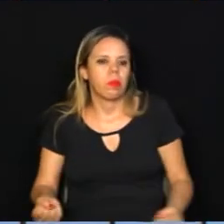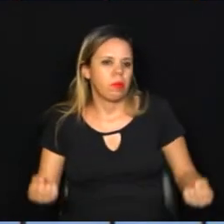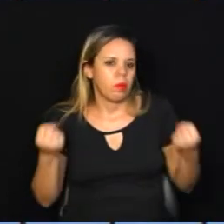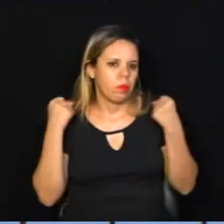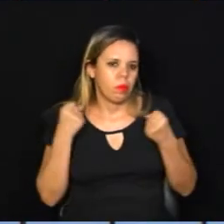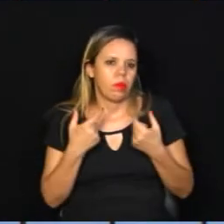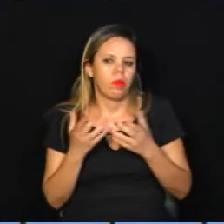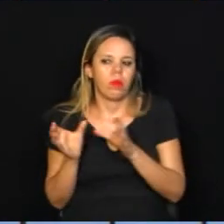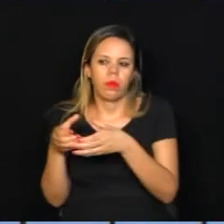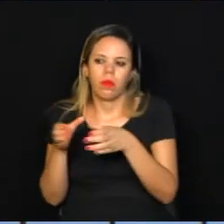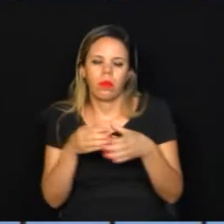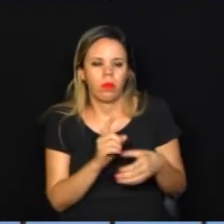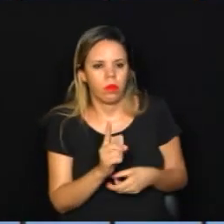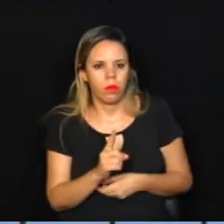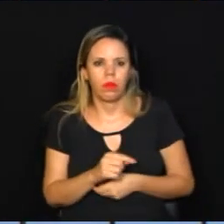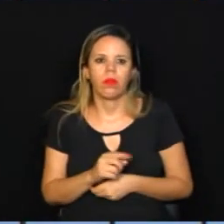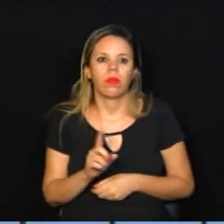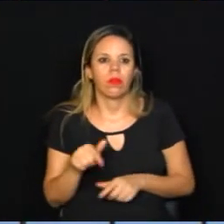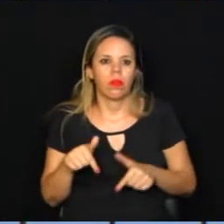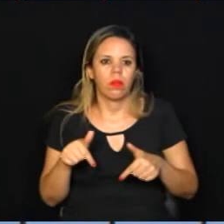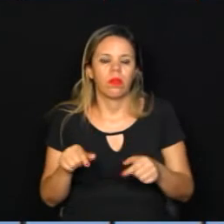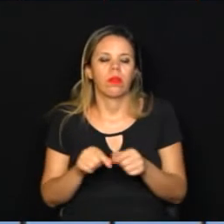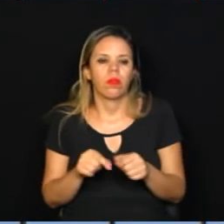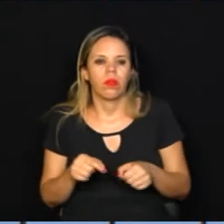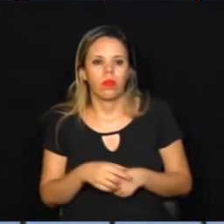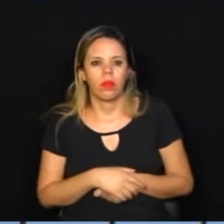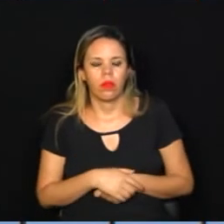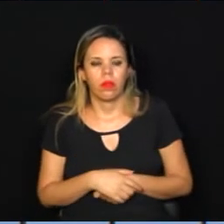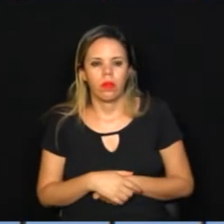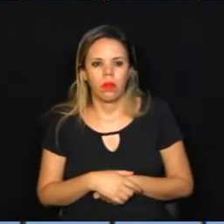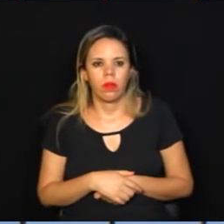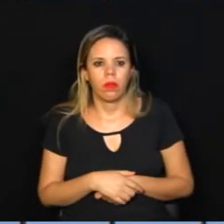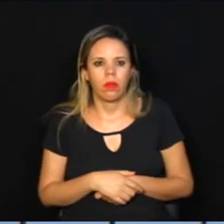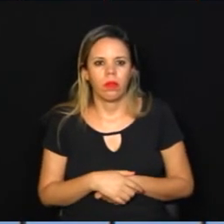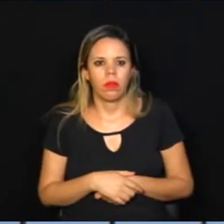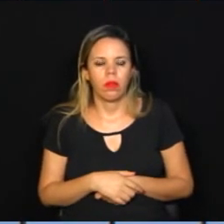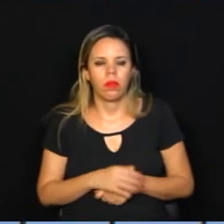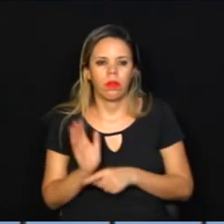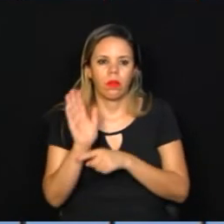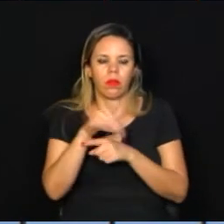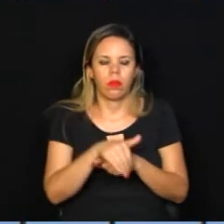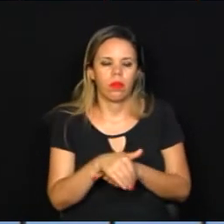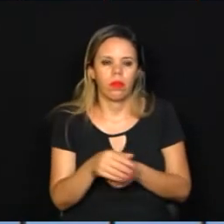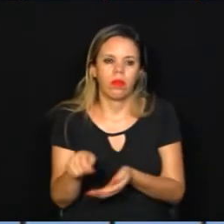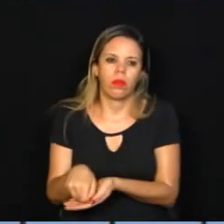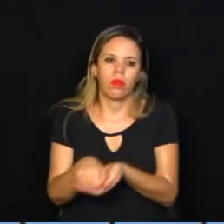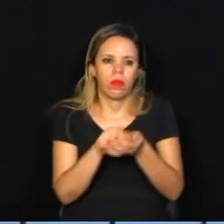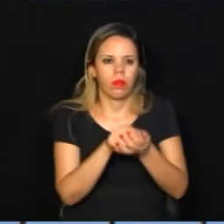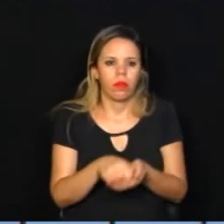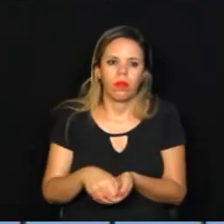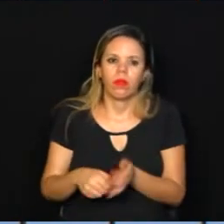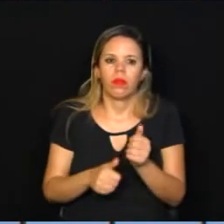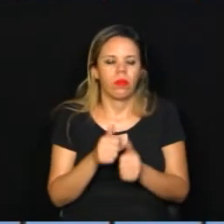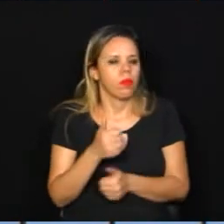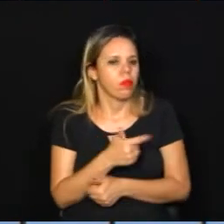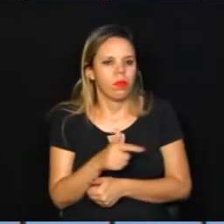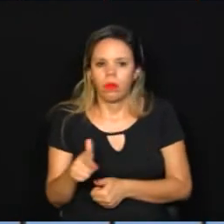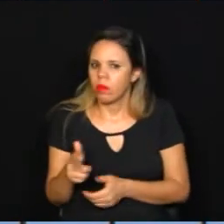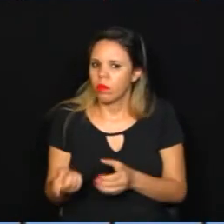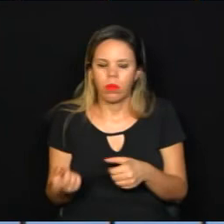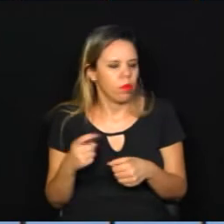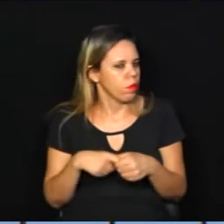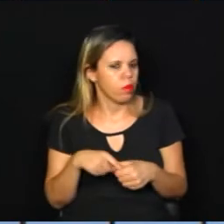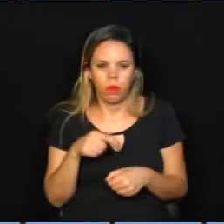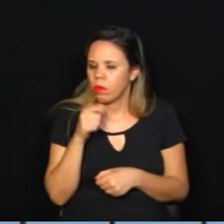vários grupos. Então, são essas as atividades. Olha só, handebol, vôlei e basquete não irão